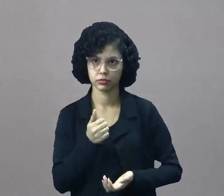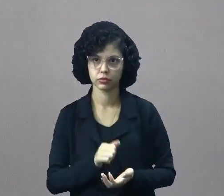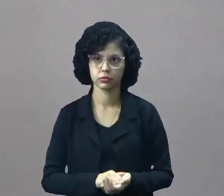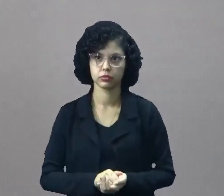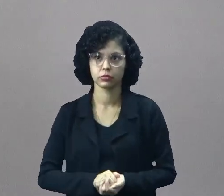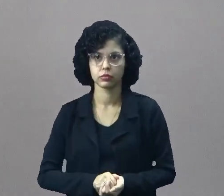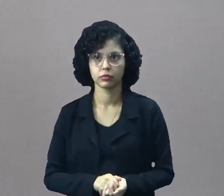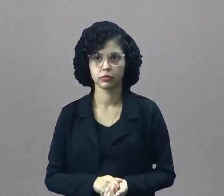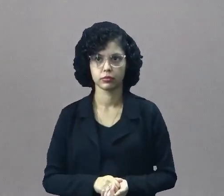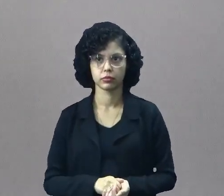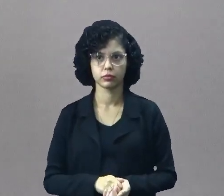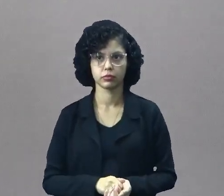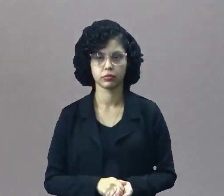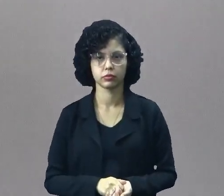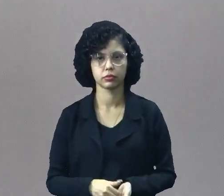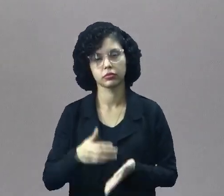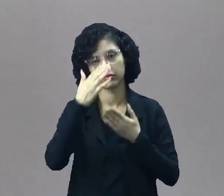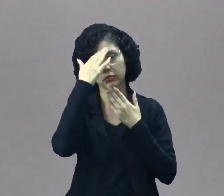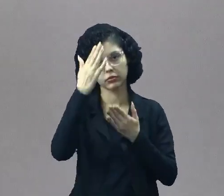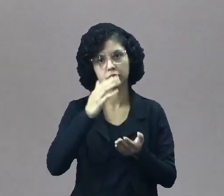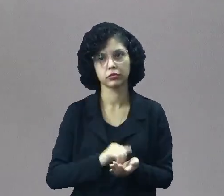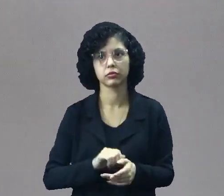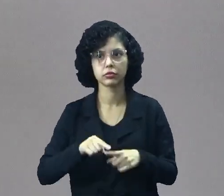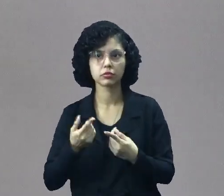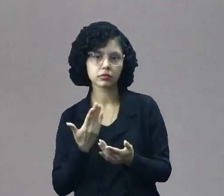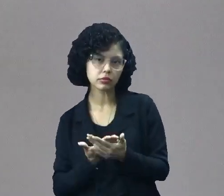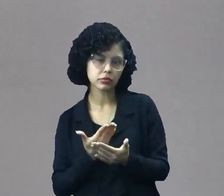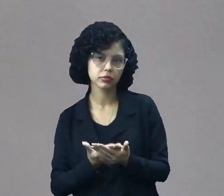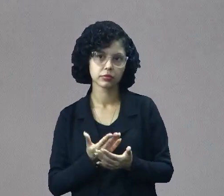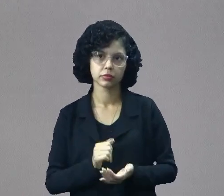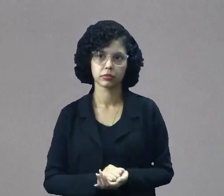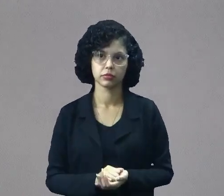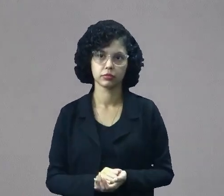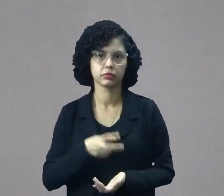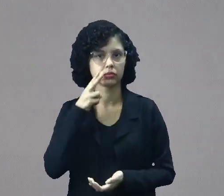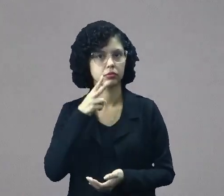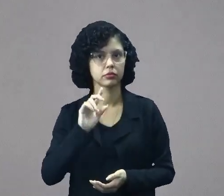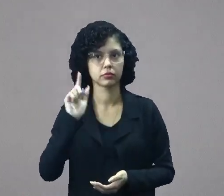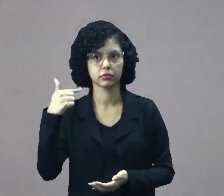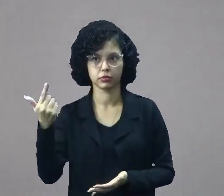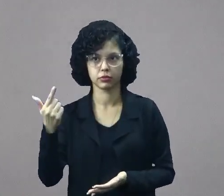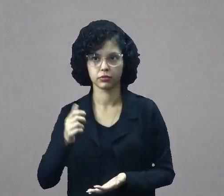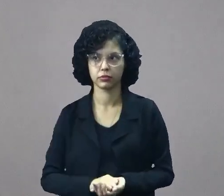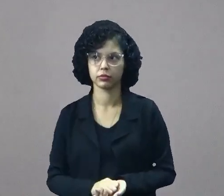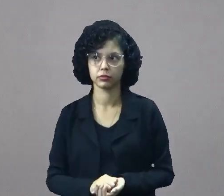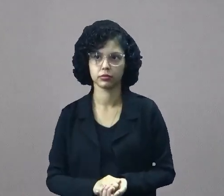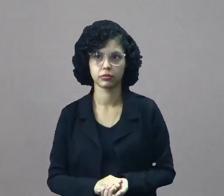Então, obrigado por mais uma aula e nos vemos na